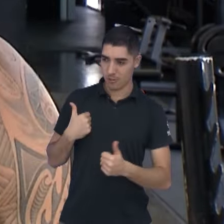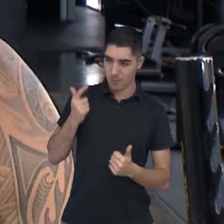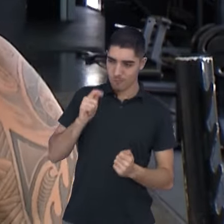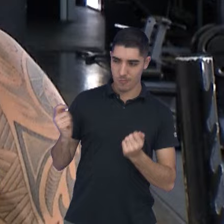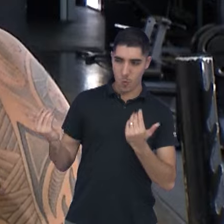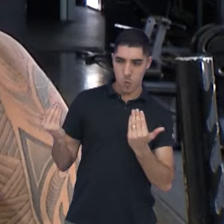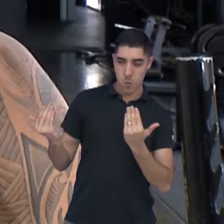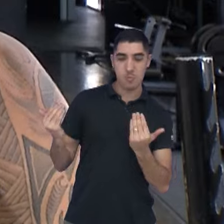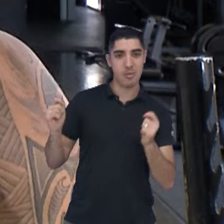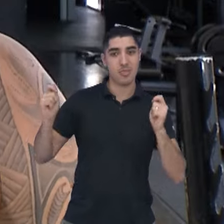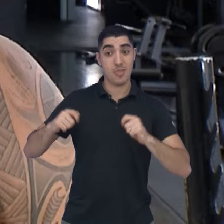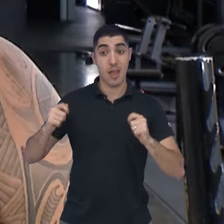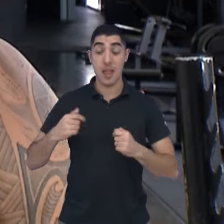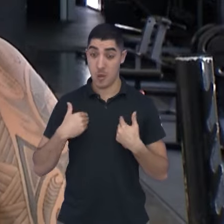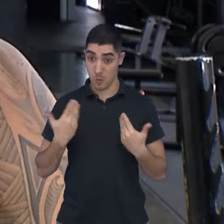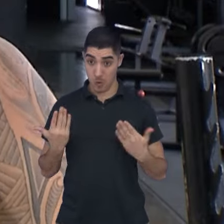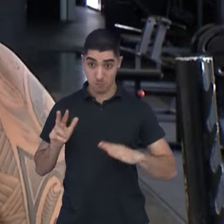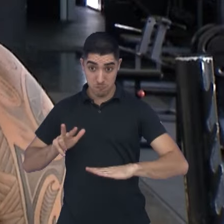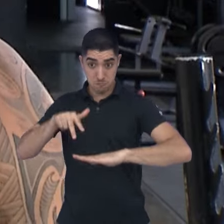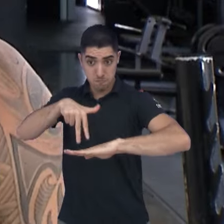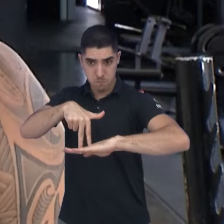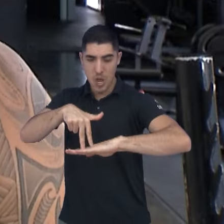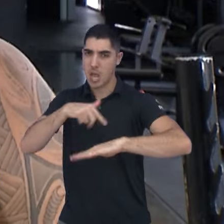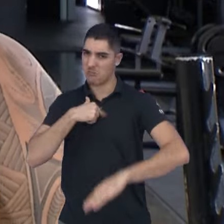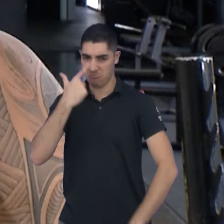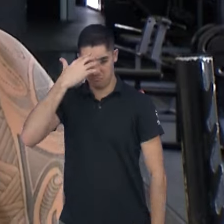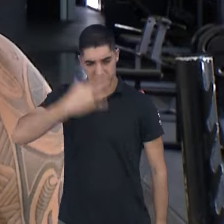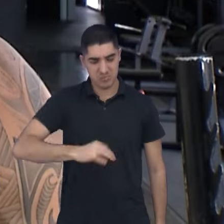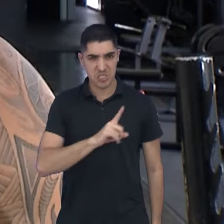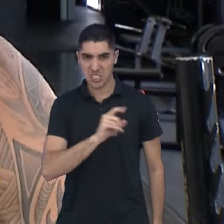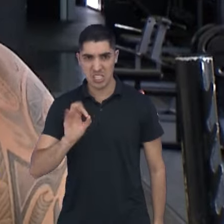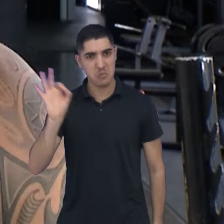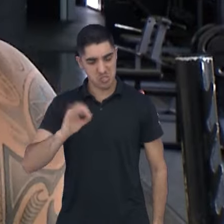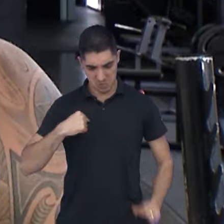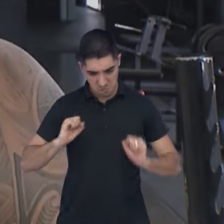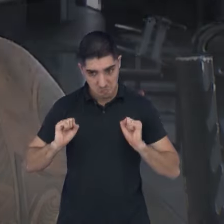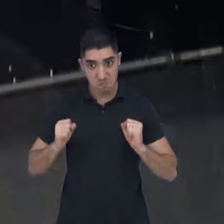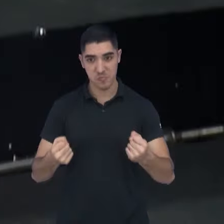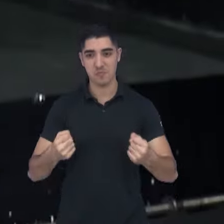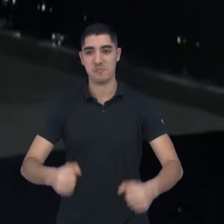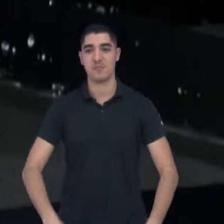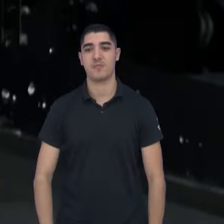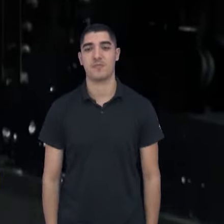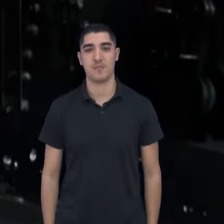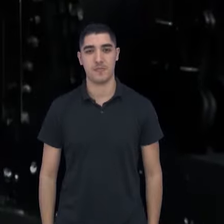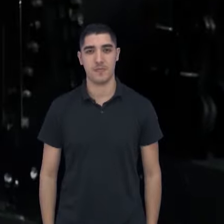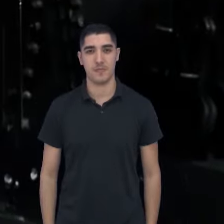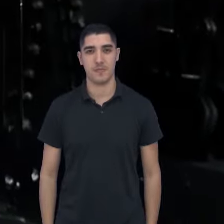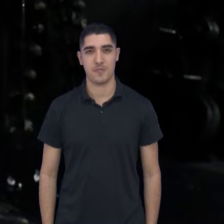ali no palco com a mente 100% de que eu fiz tudo, dali para frente é consequência.